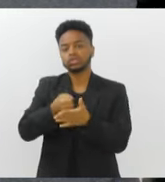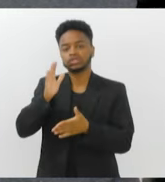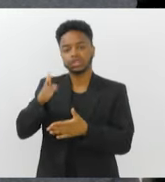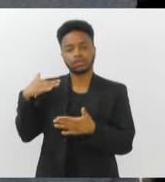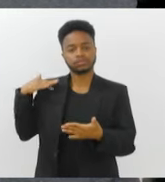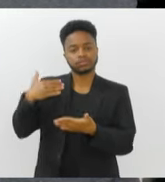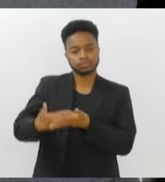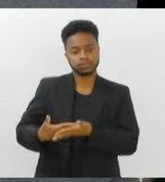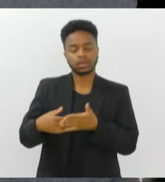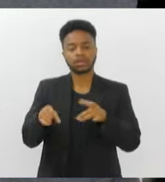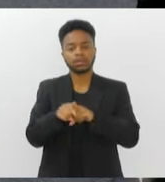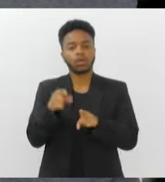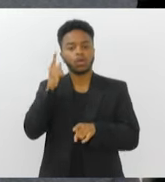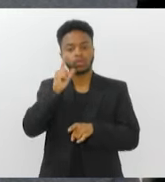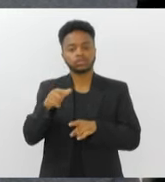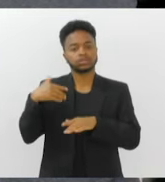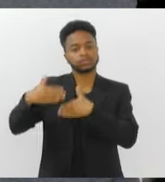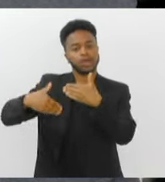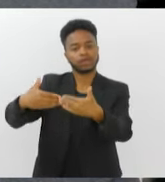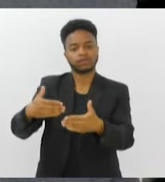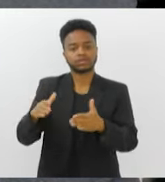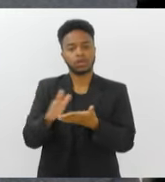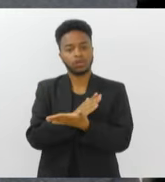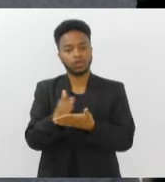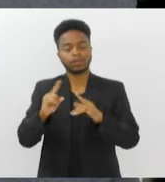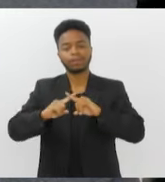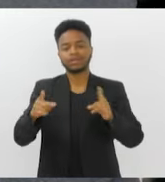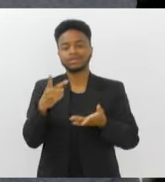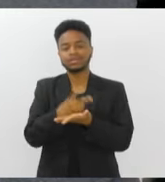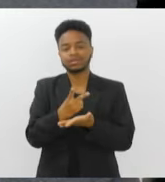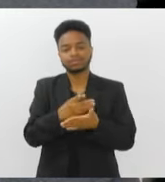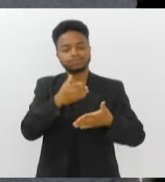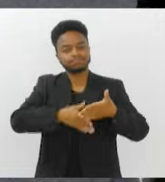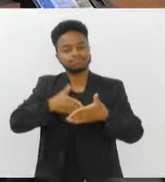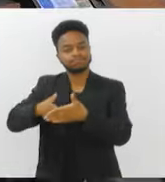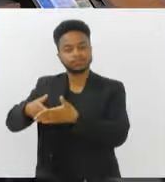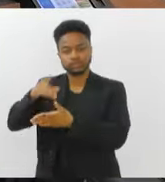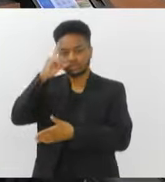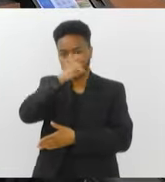anos, conseguido avançar em algumas, mas sempre com muita dificuldade.